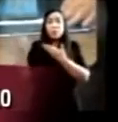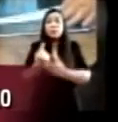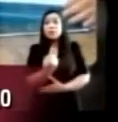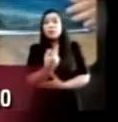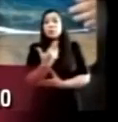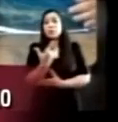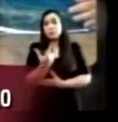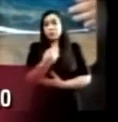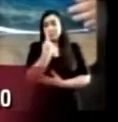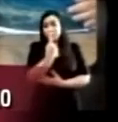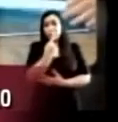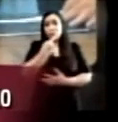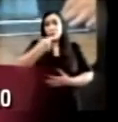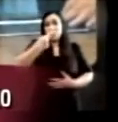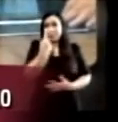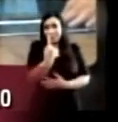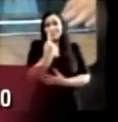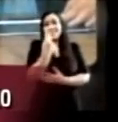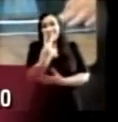120.